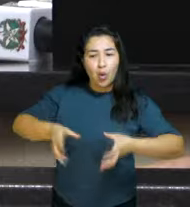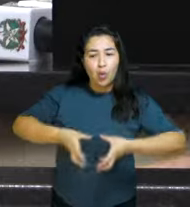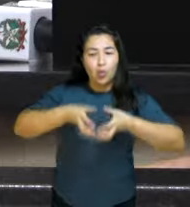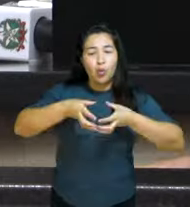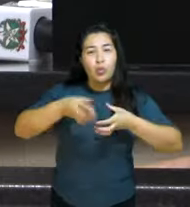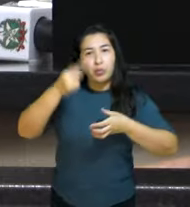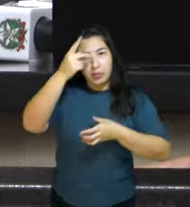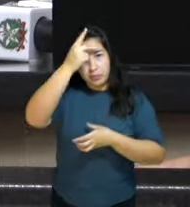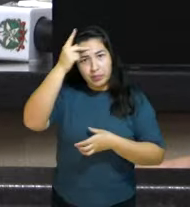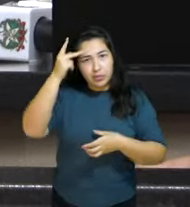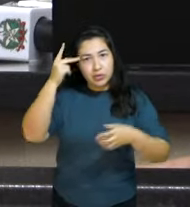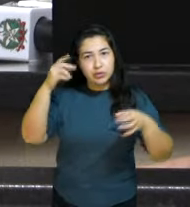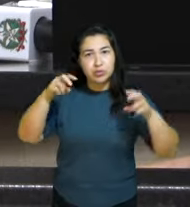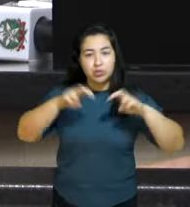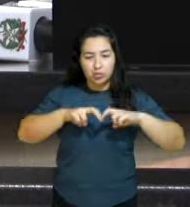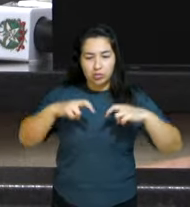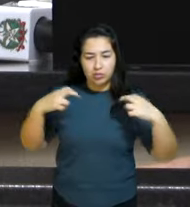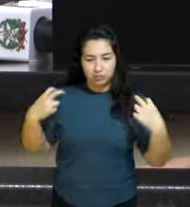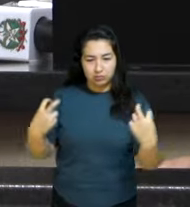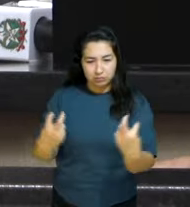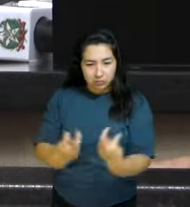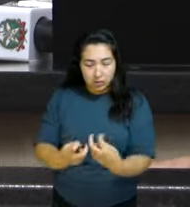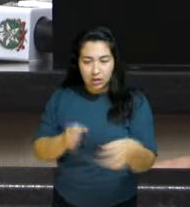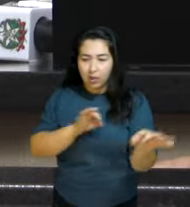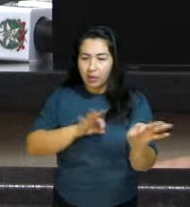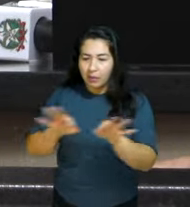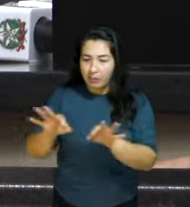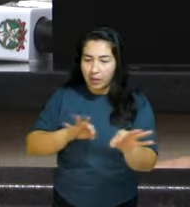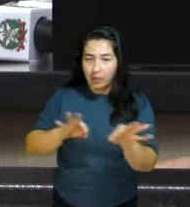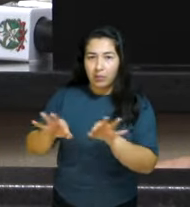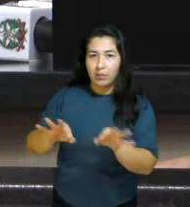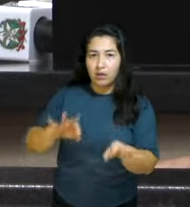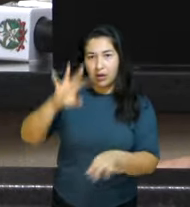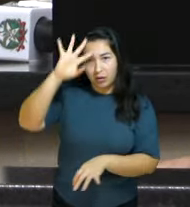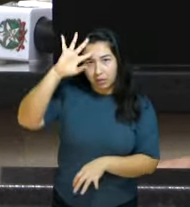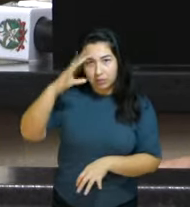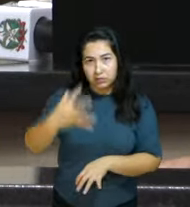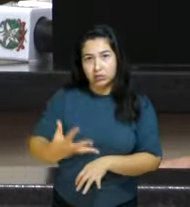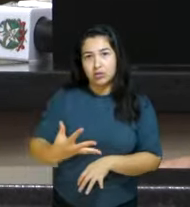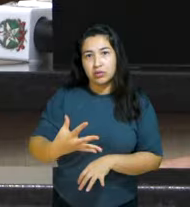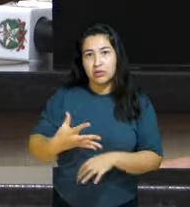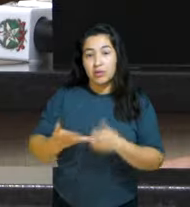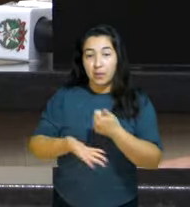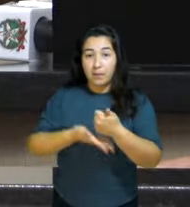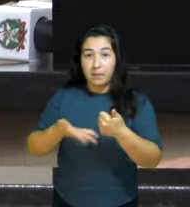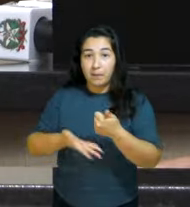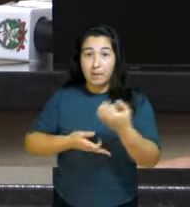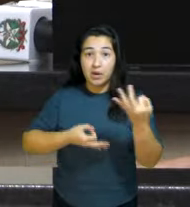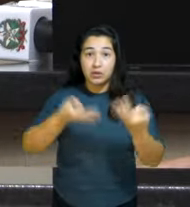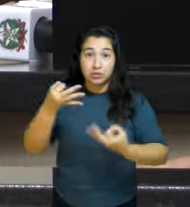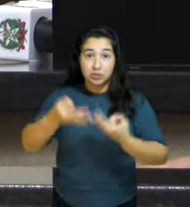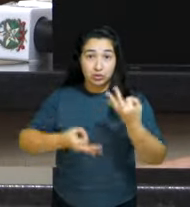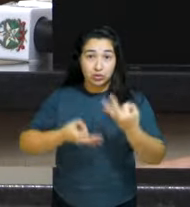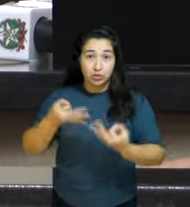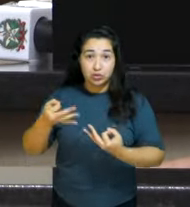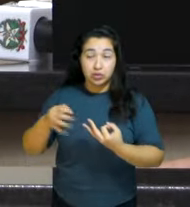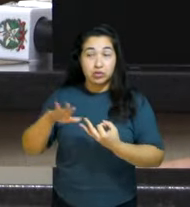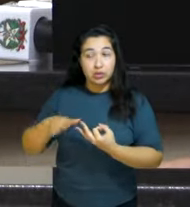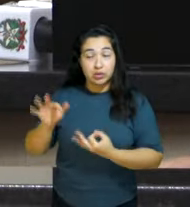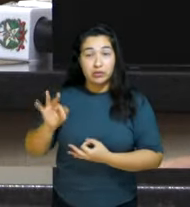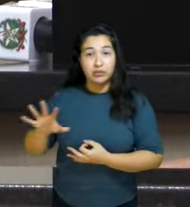possam sentar em torno de uma mesa e buscar o amparo jurídico que a FESPORT necessita